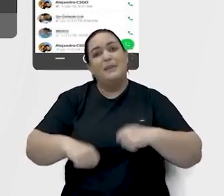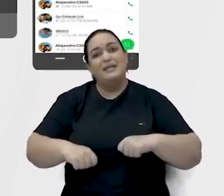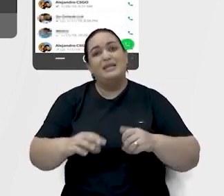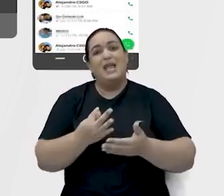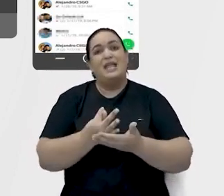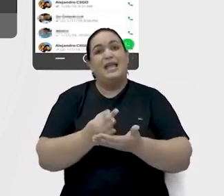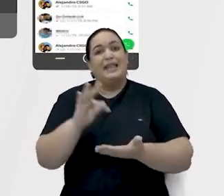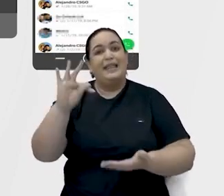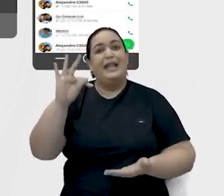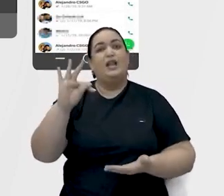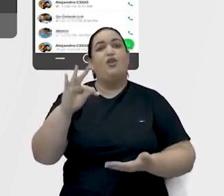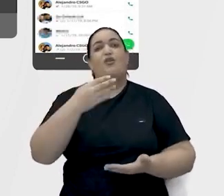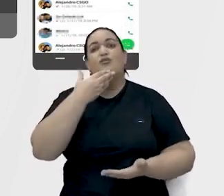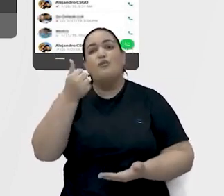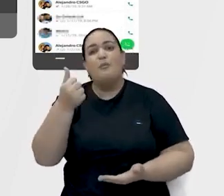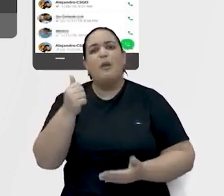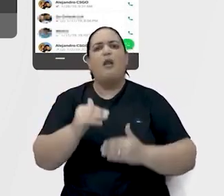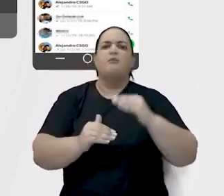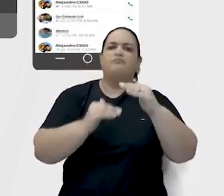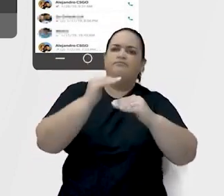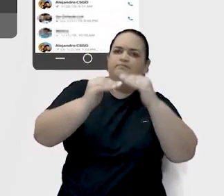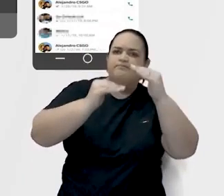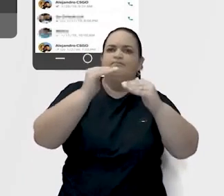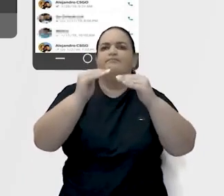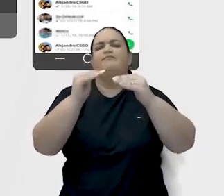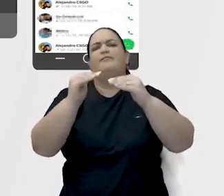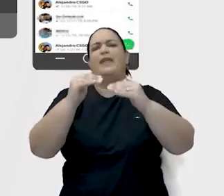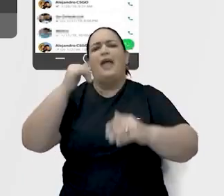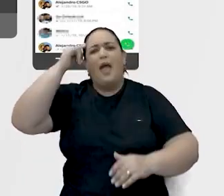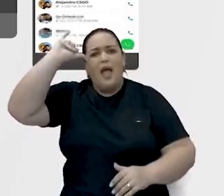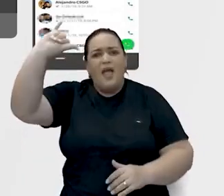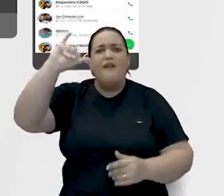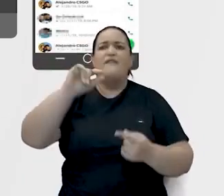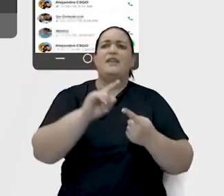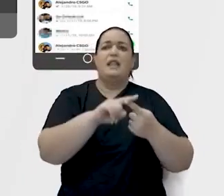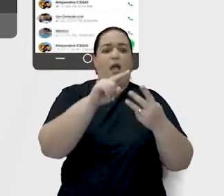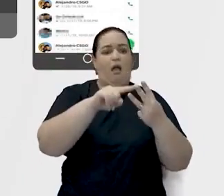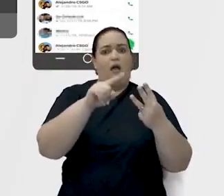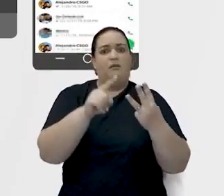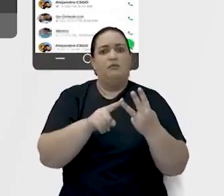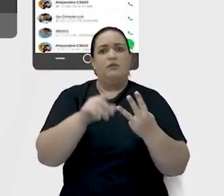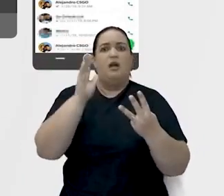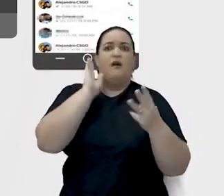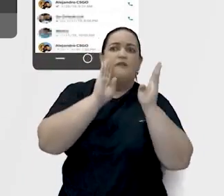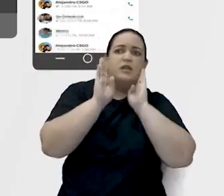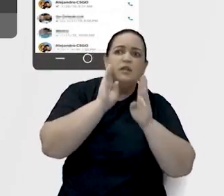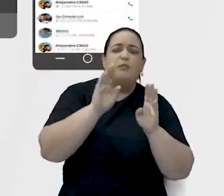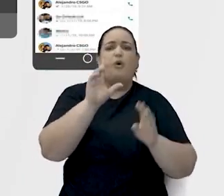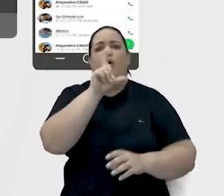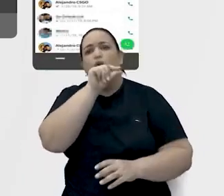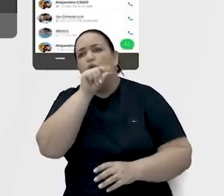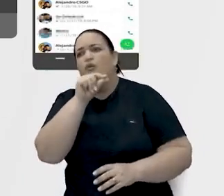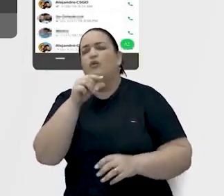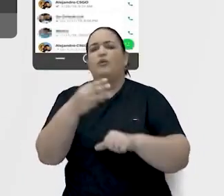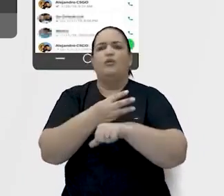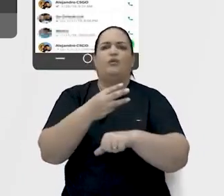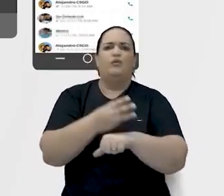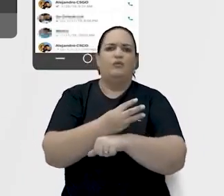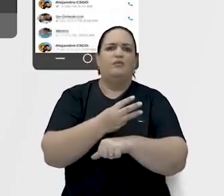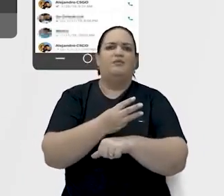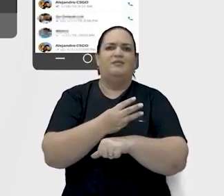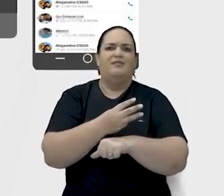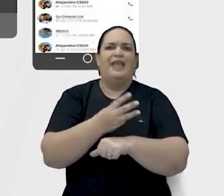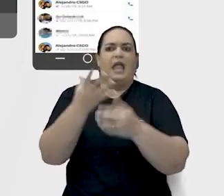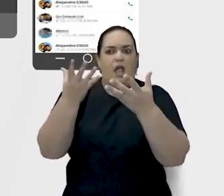consideração que as fake news e as real news abraçam os mesmos usuários,